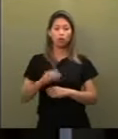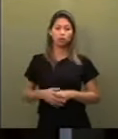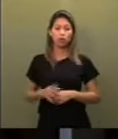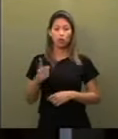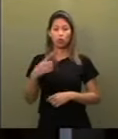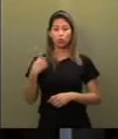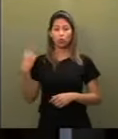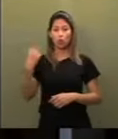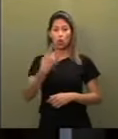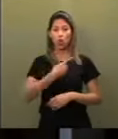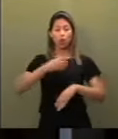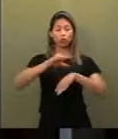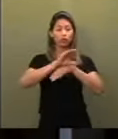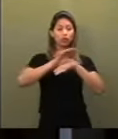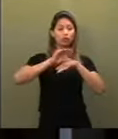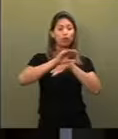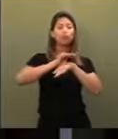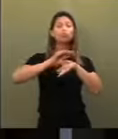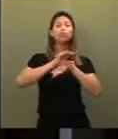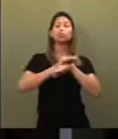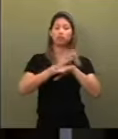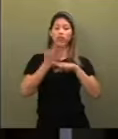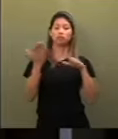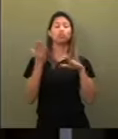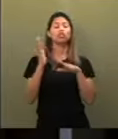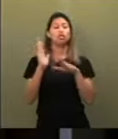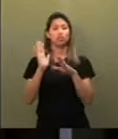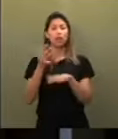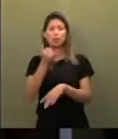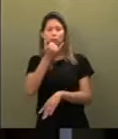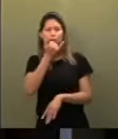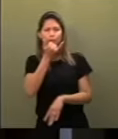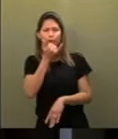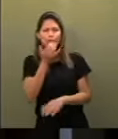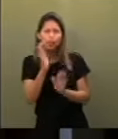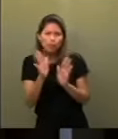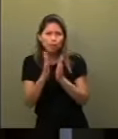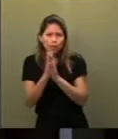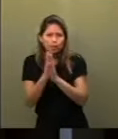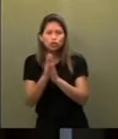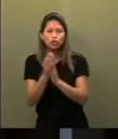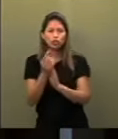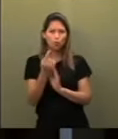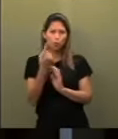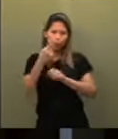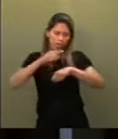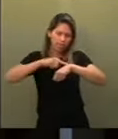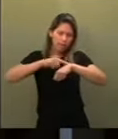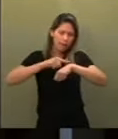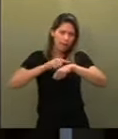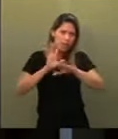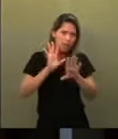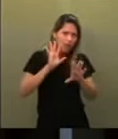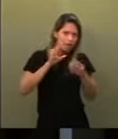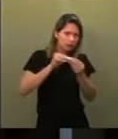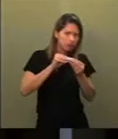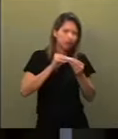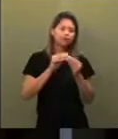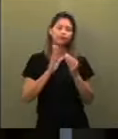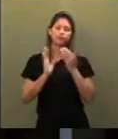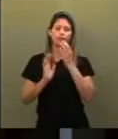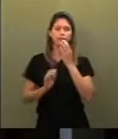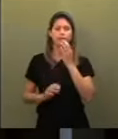nossa Constituição, me encaminhando para o fim, peço só mais um tempinho para fechar, senhor presidente. A